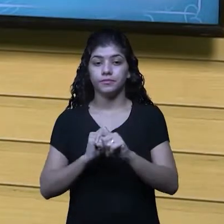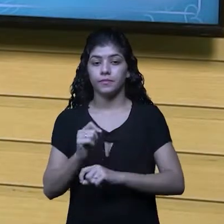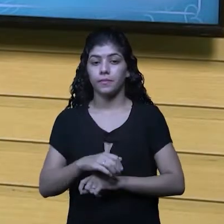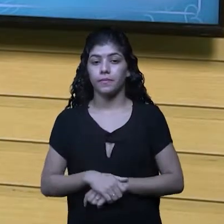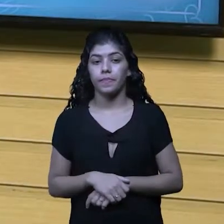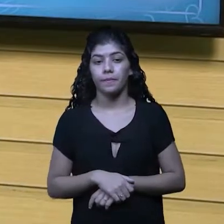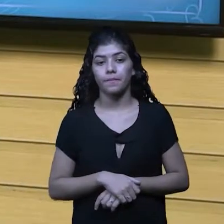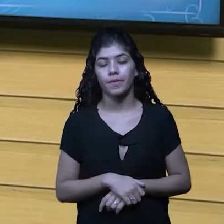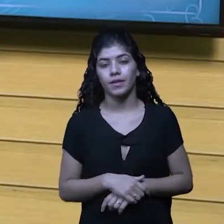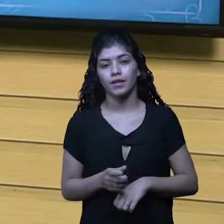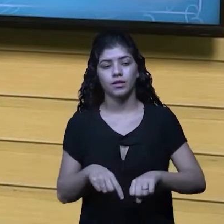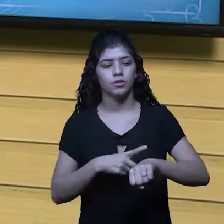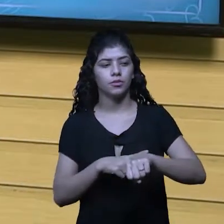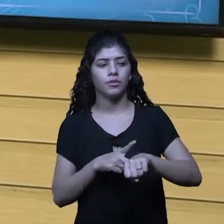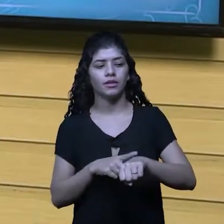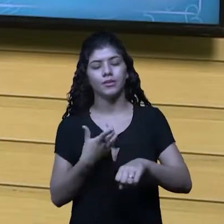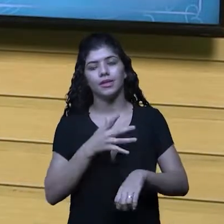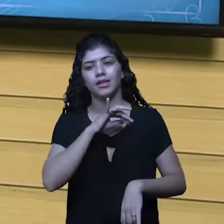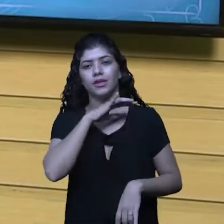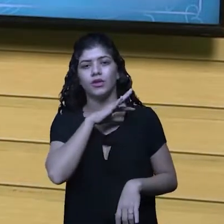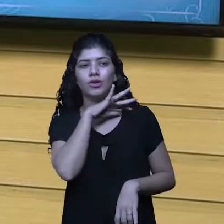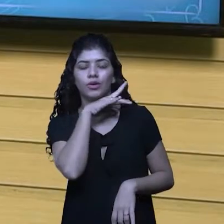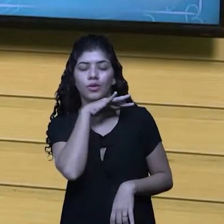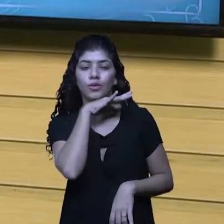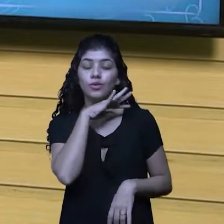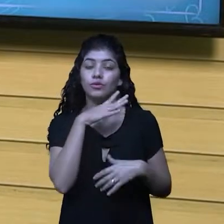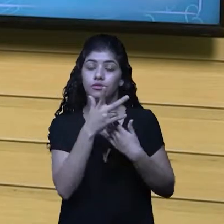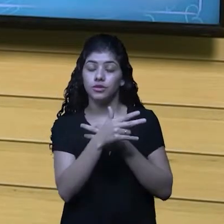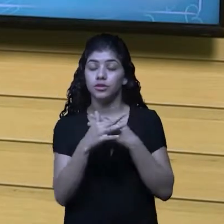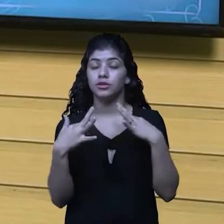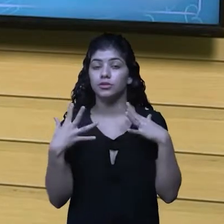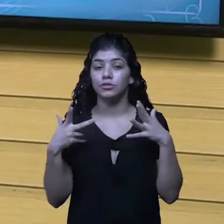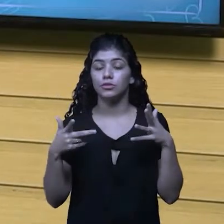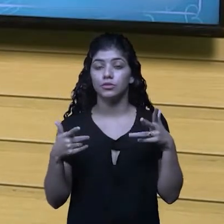muito bem naquele momento para fazer uma medição. Então, todas